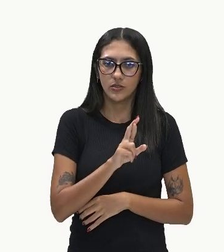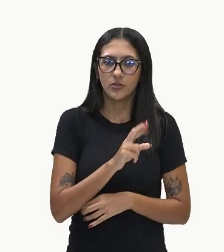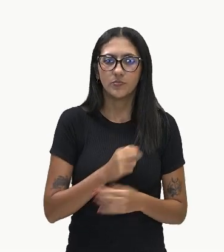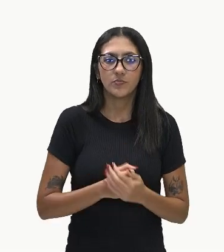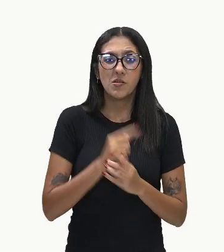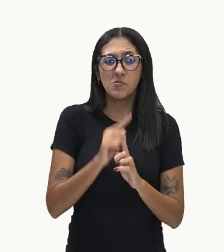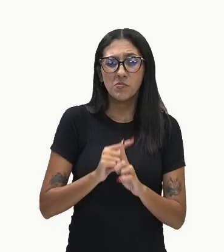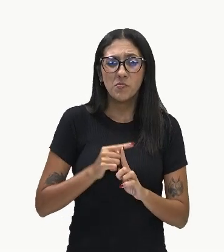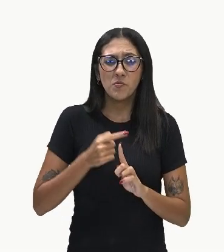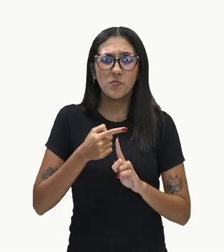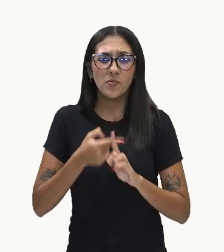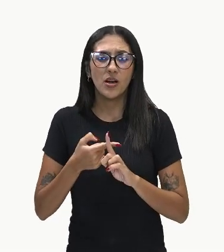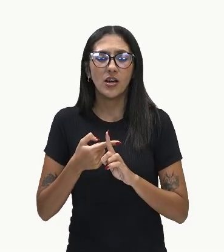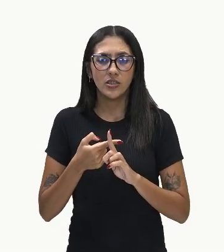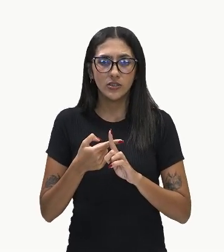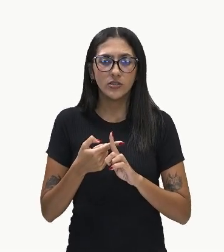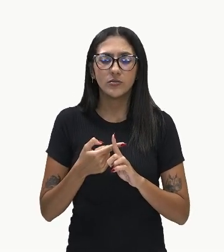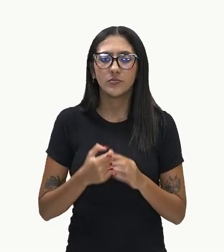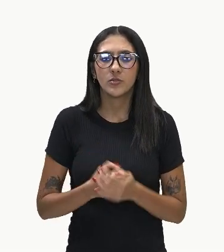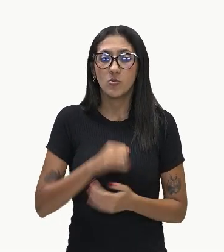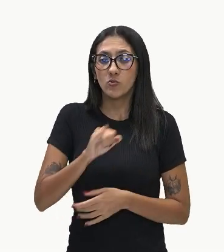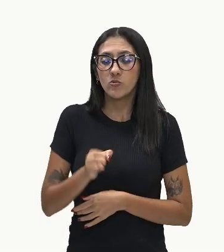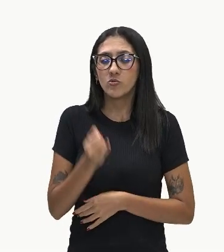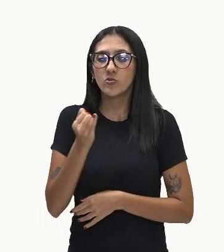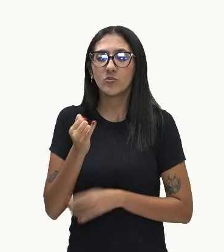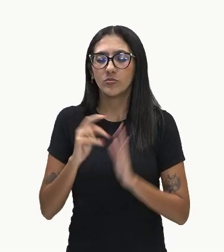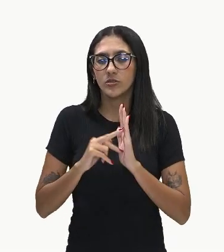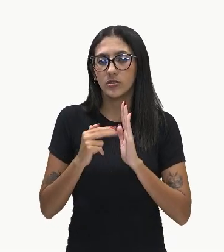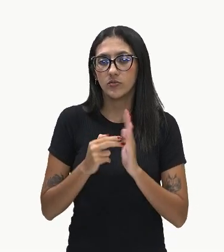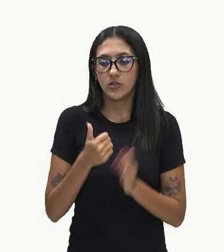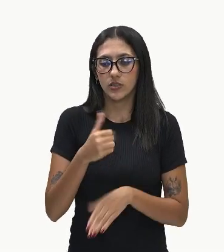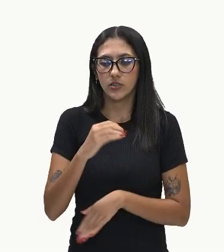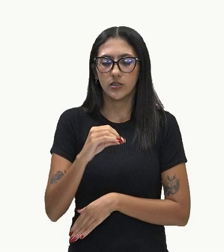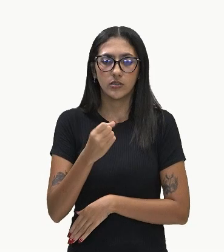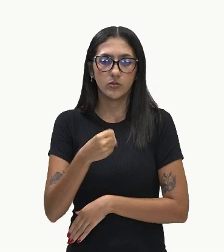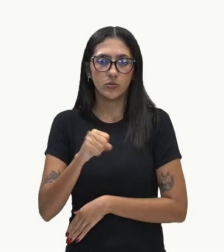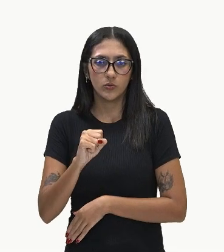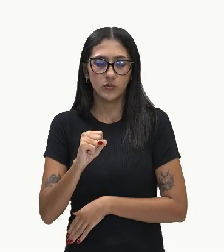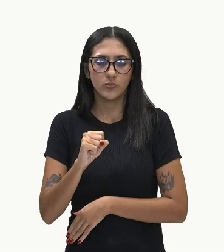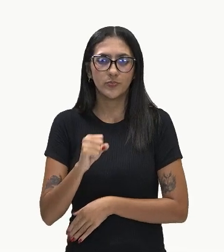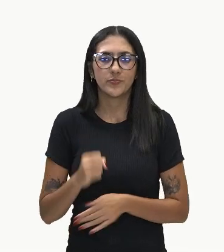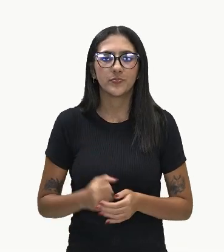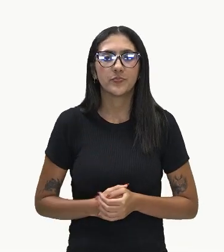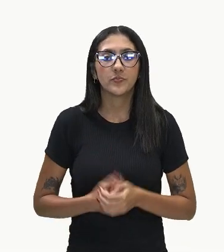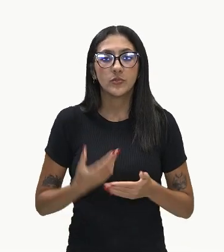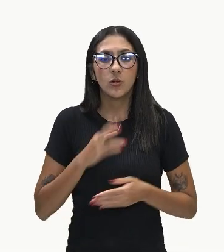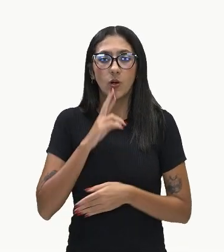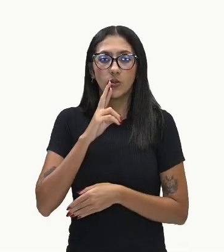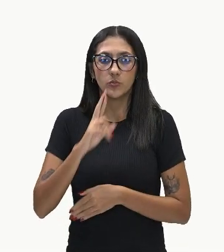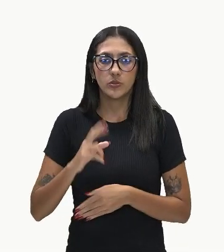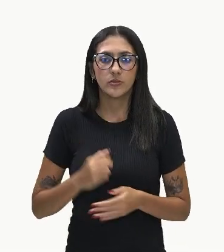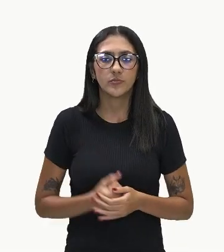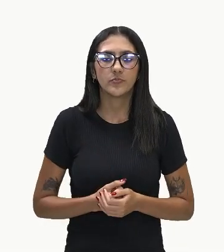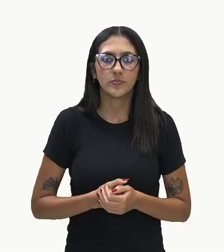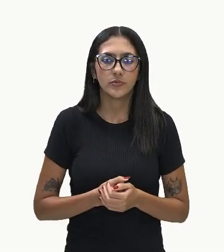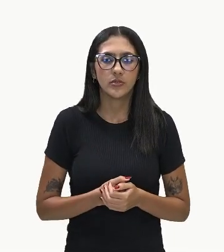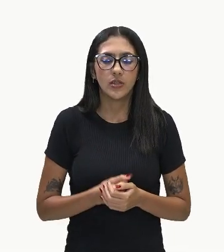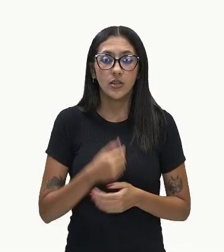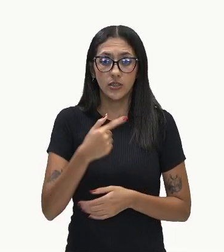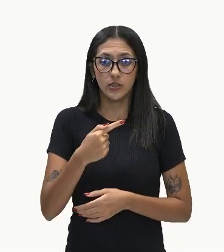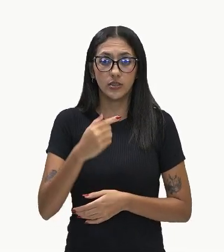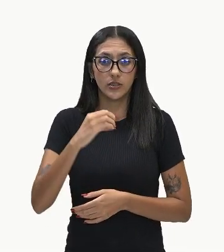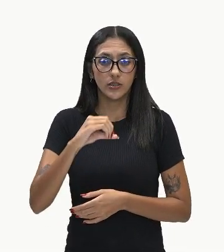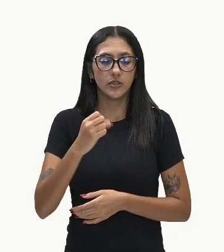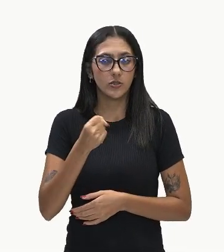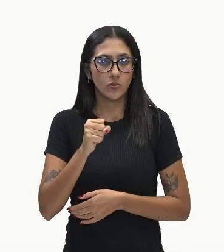mais o meu juros, que é R$108. Então, aqui o meu montante será de